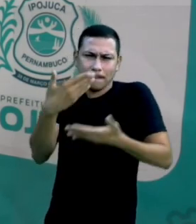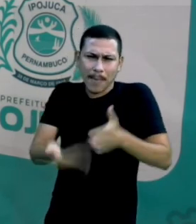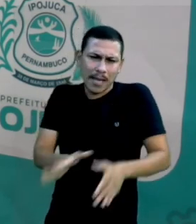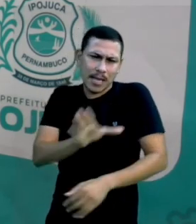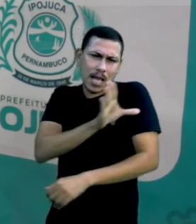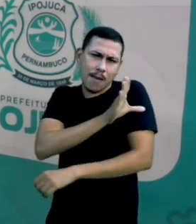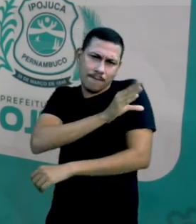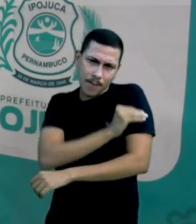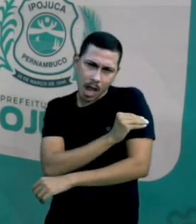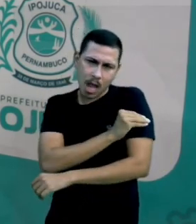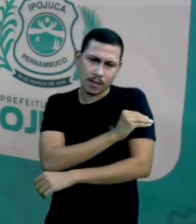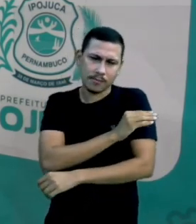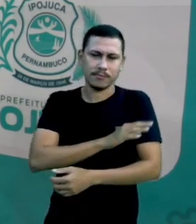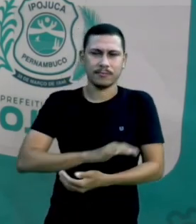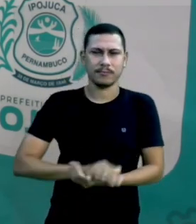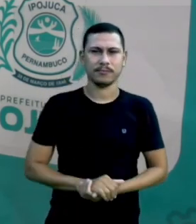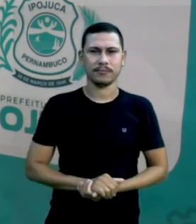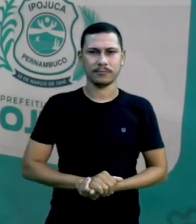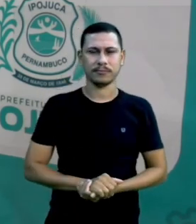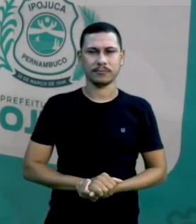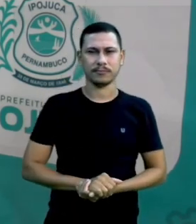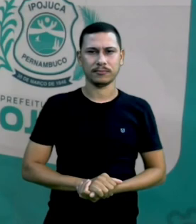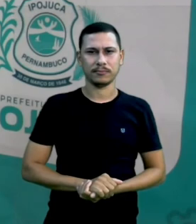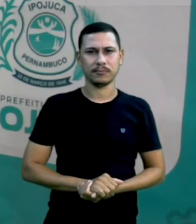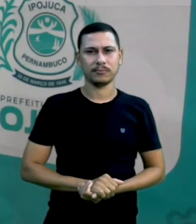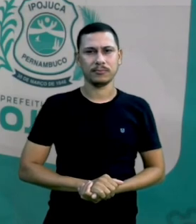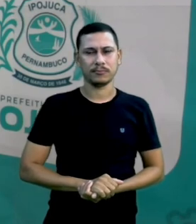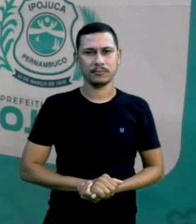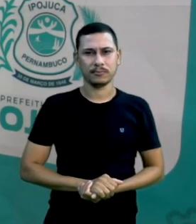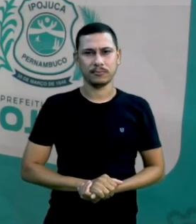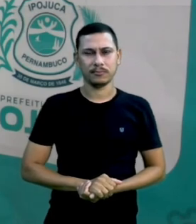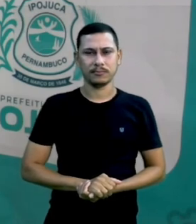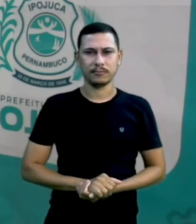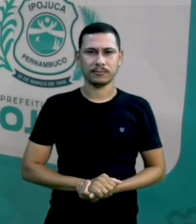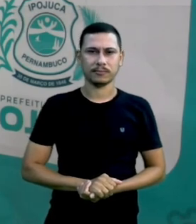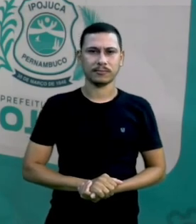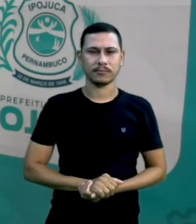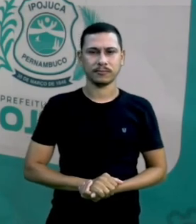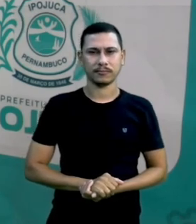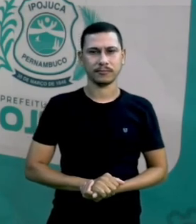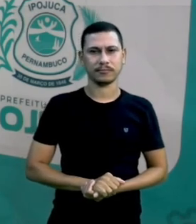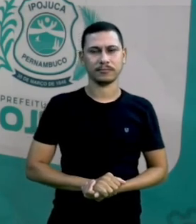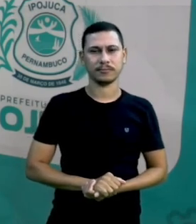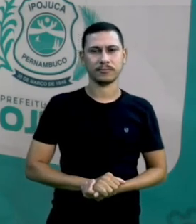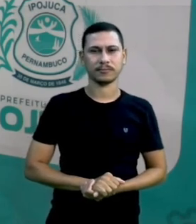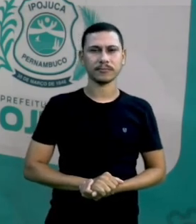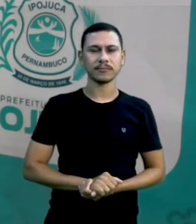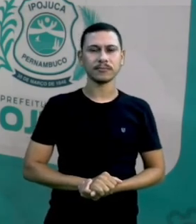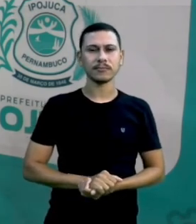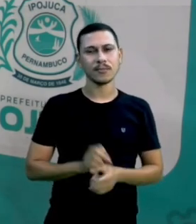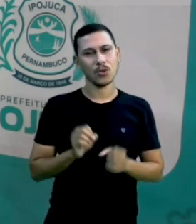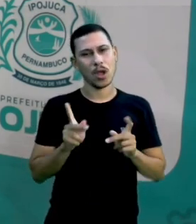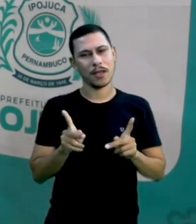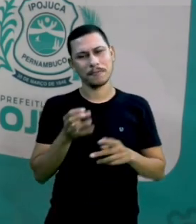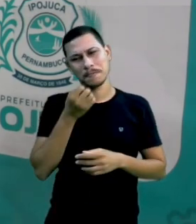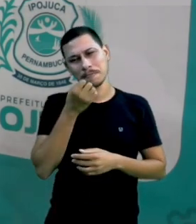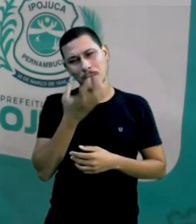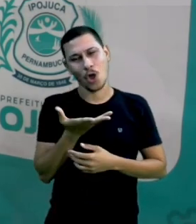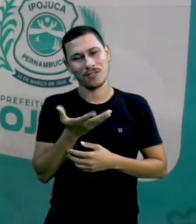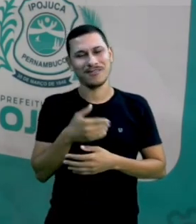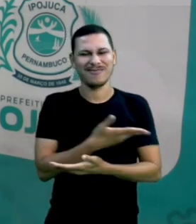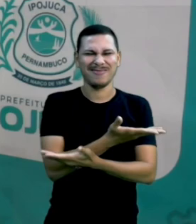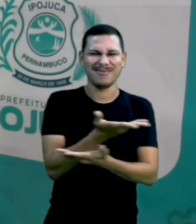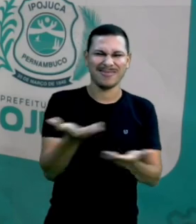terminar deixando de existir, vai terminar se perdendo, mas as consequências não. Elas ficam ali. Tá? Bom,